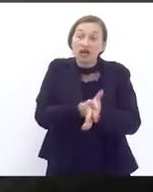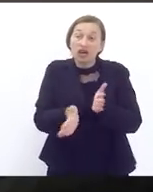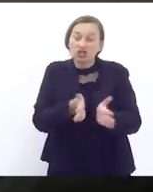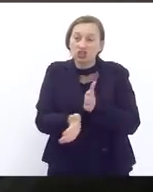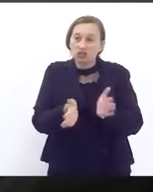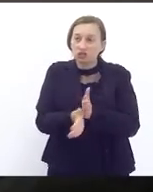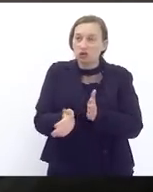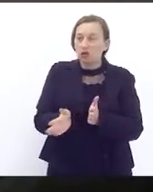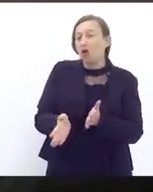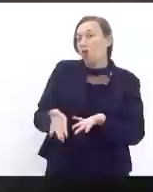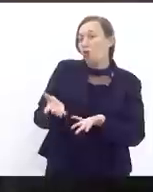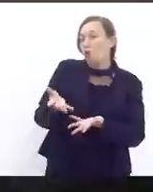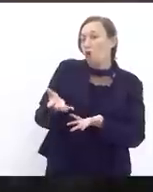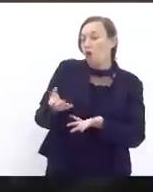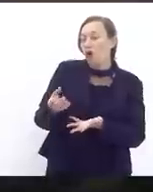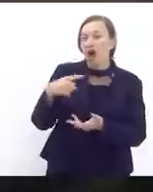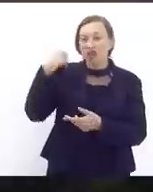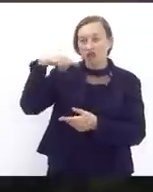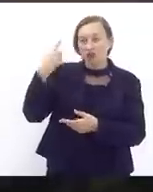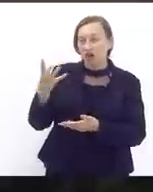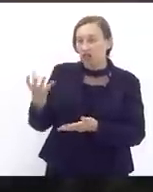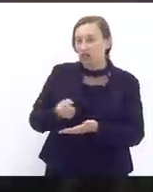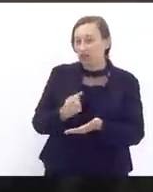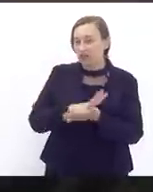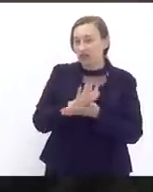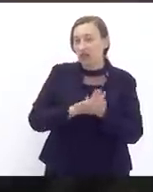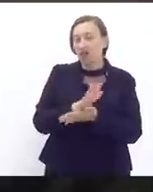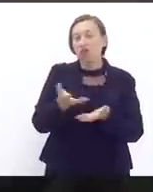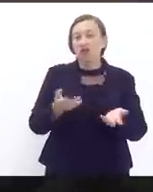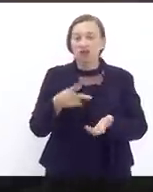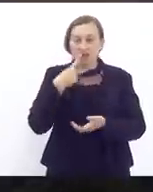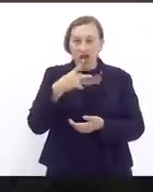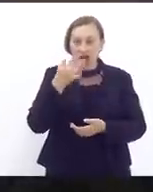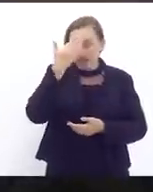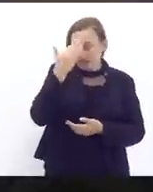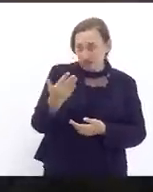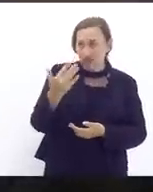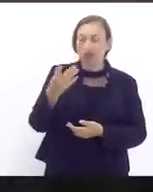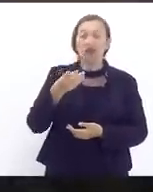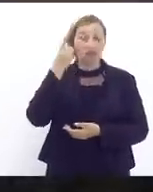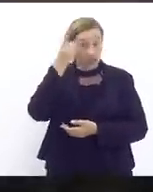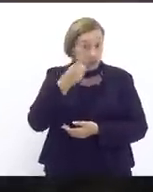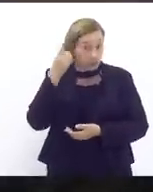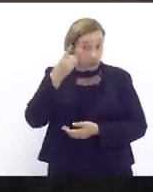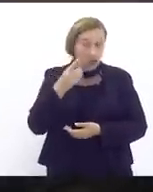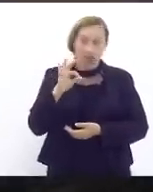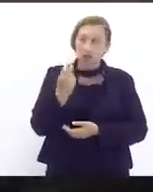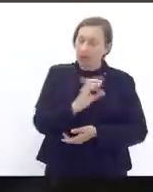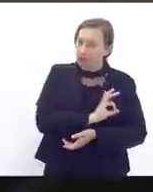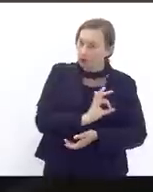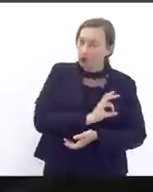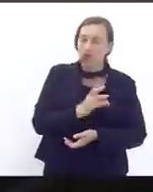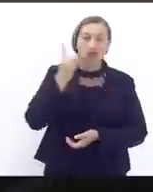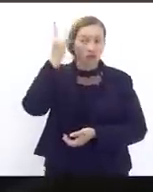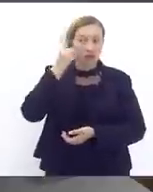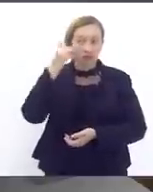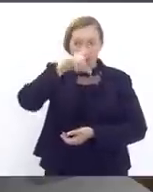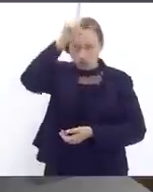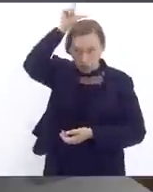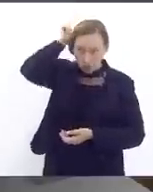e sem receber então era isso que eu tinha que falar e agradecer mais uma vez a deputada Marta Rocha é o Deputado Luiz